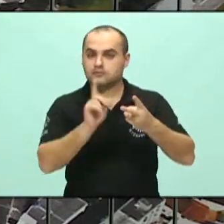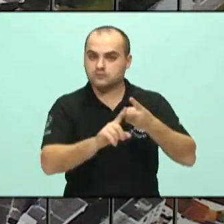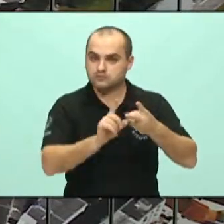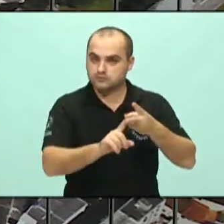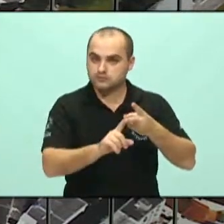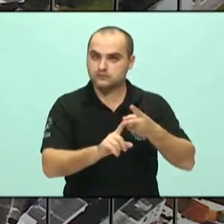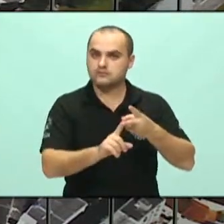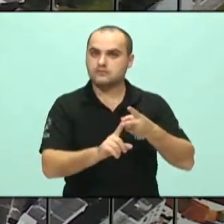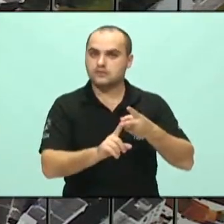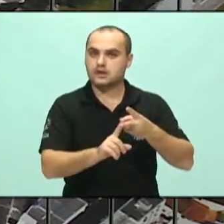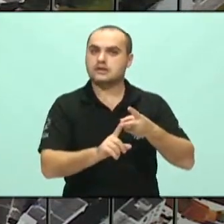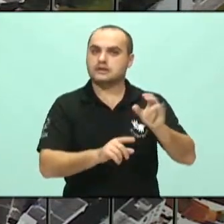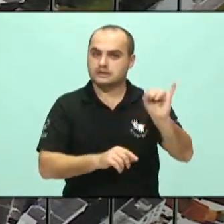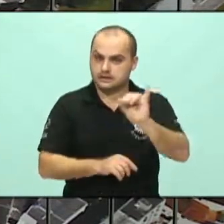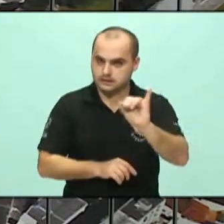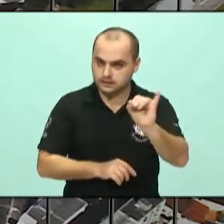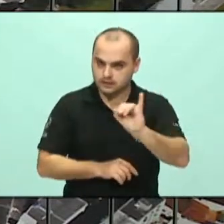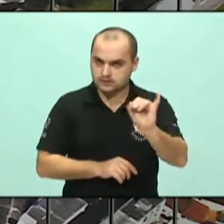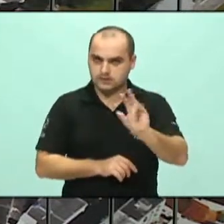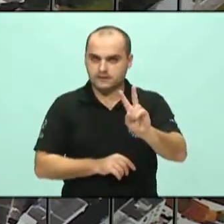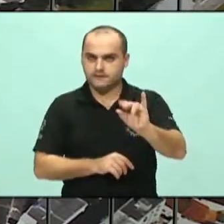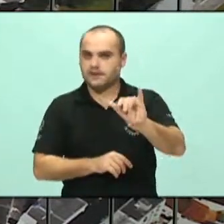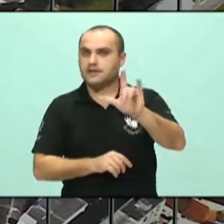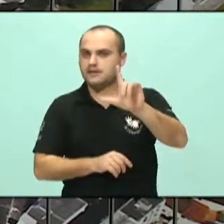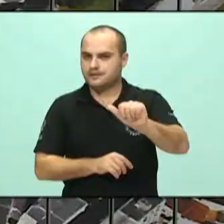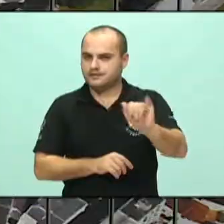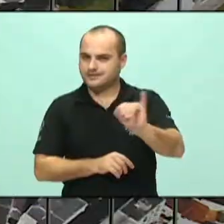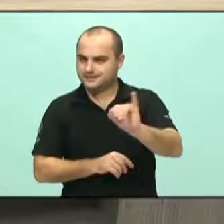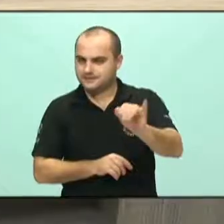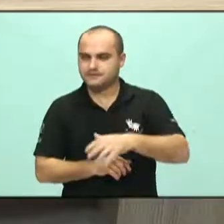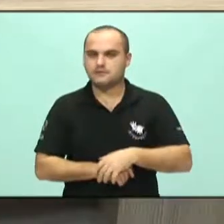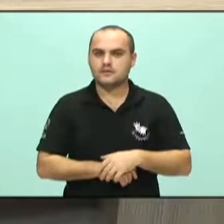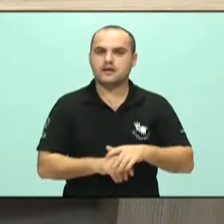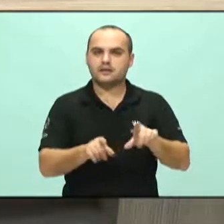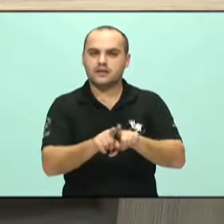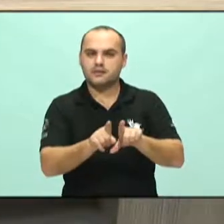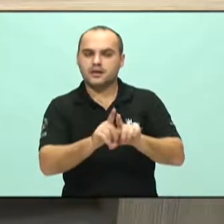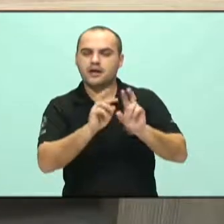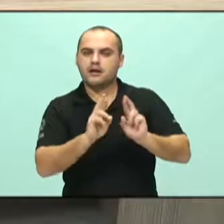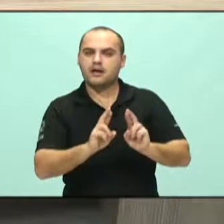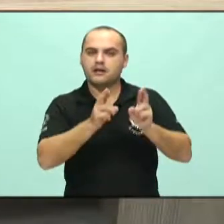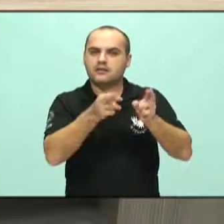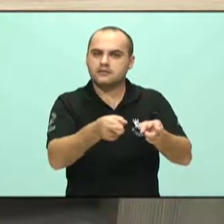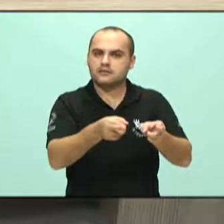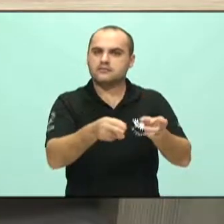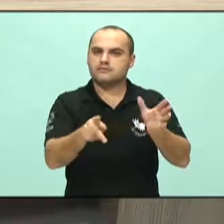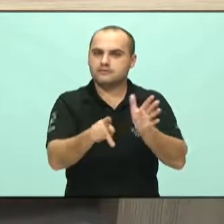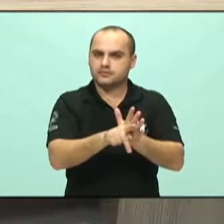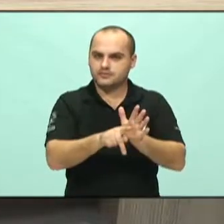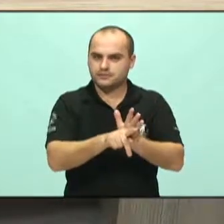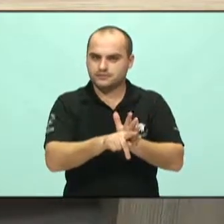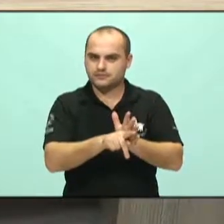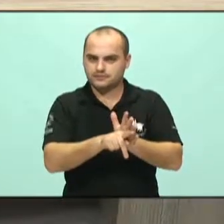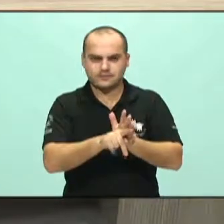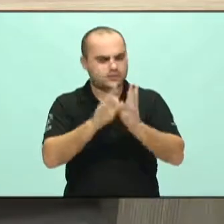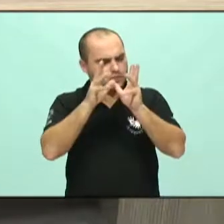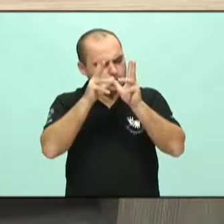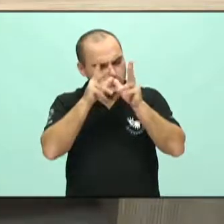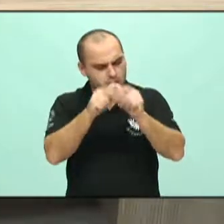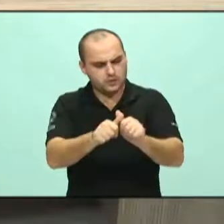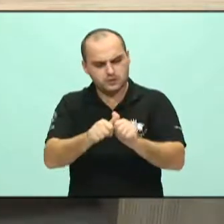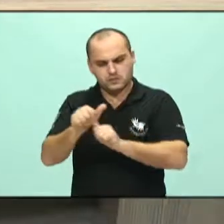O distrito de Itajaí, a vila de Itajaí, e também a região colonial do interior do vale, todo o